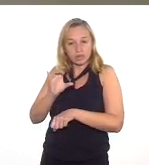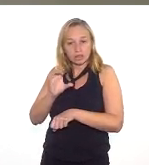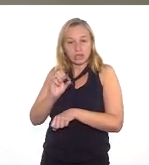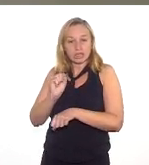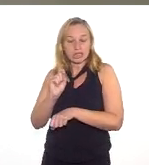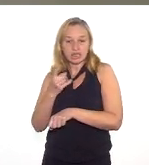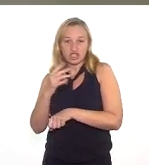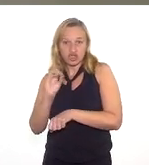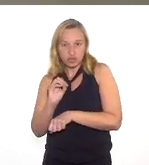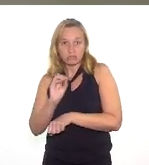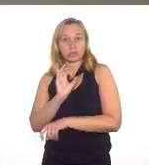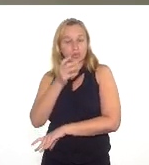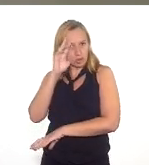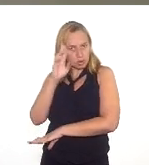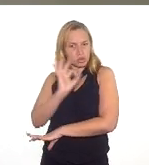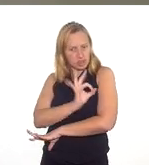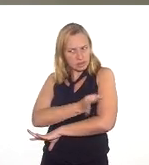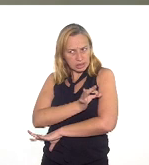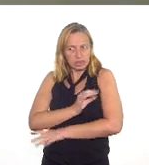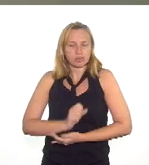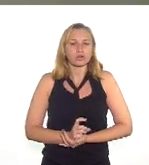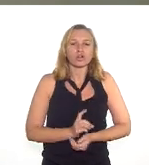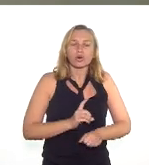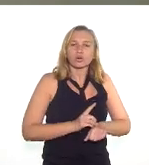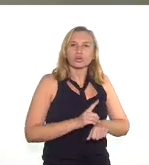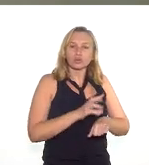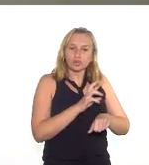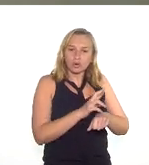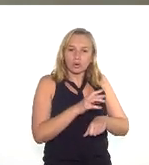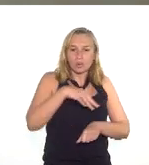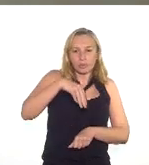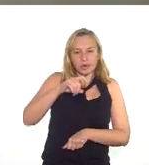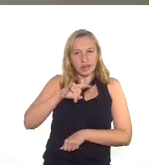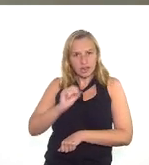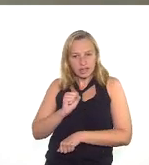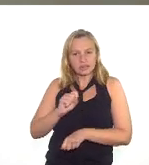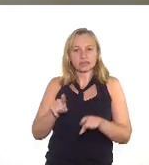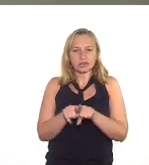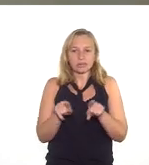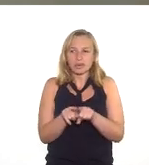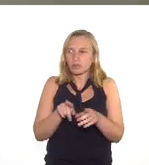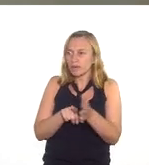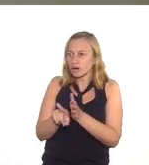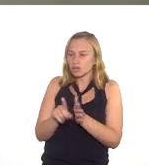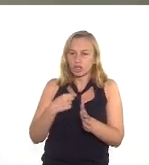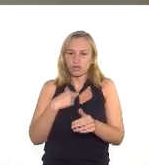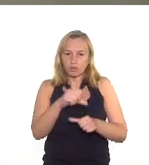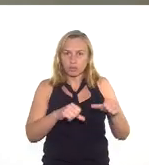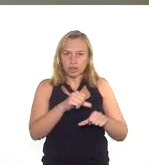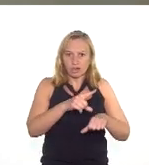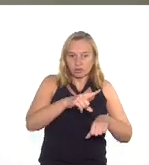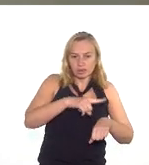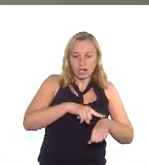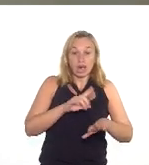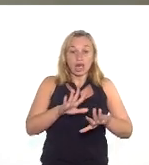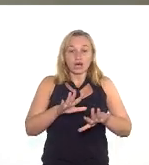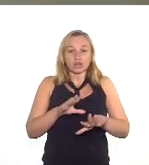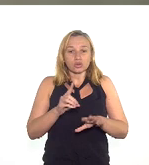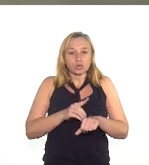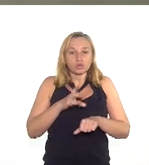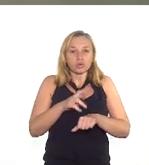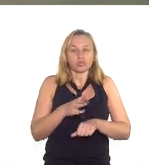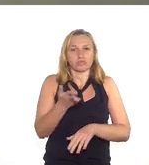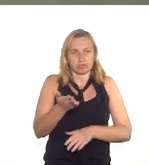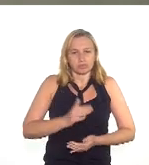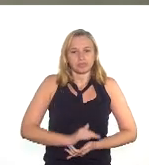absoluta razão. O doutor Maianes também pediu para fazer uma pergunta e eu vou mudar de tema. Doutor Maianes.